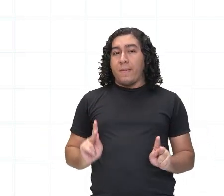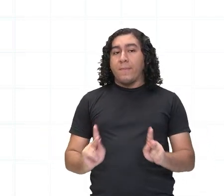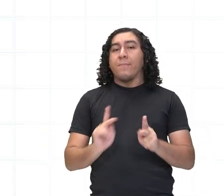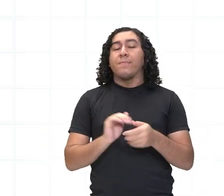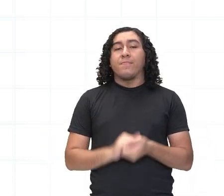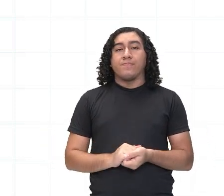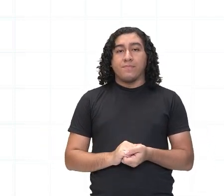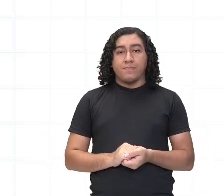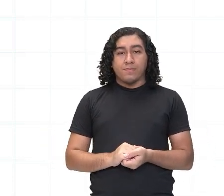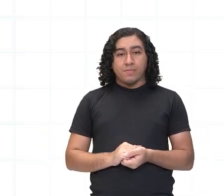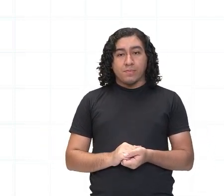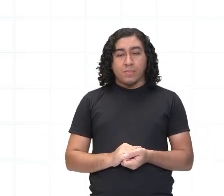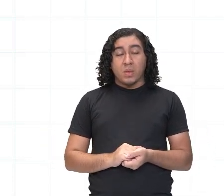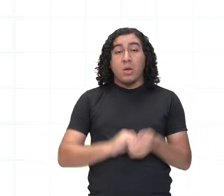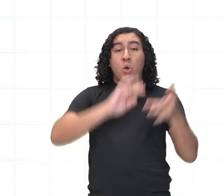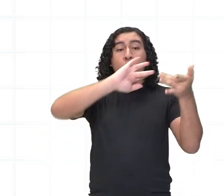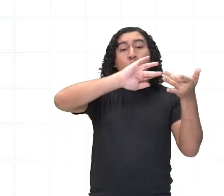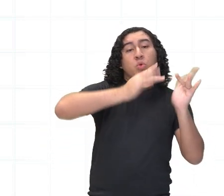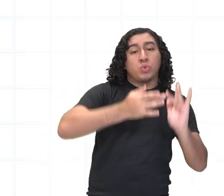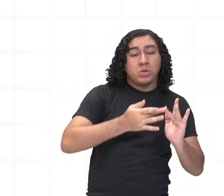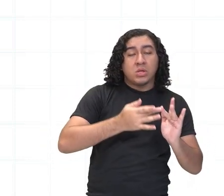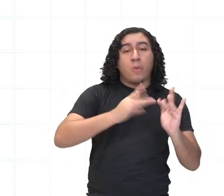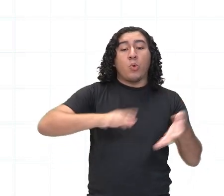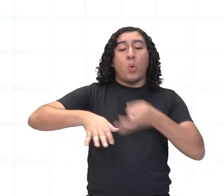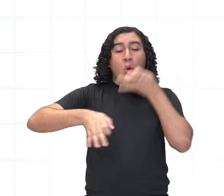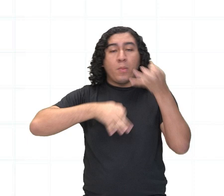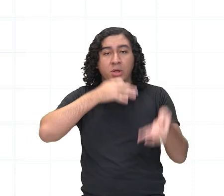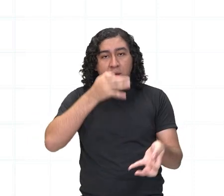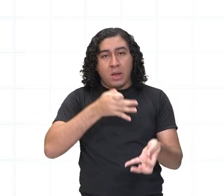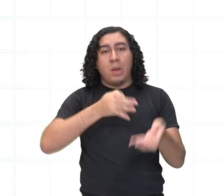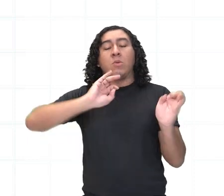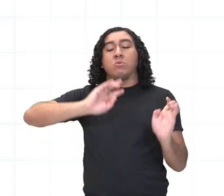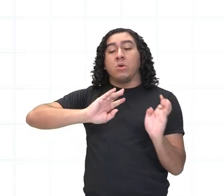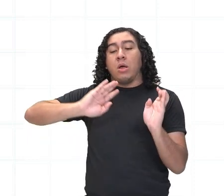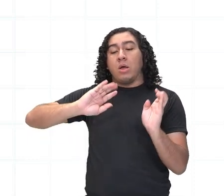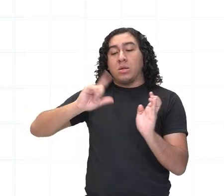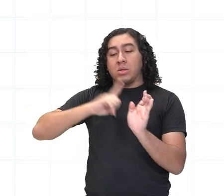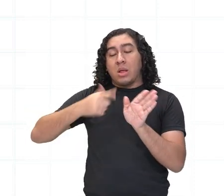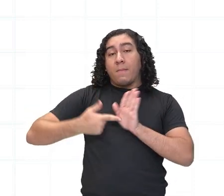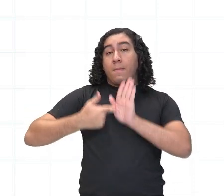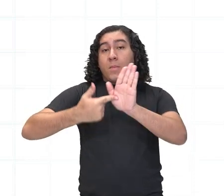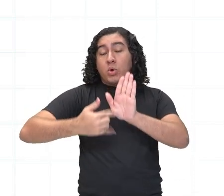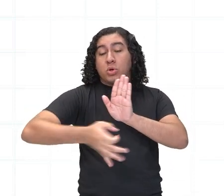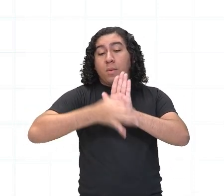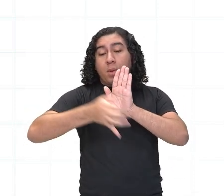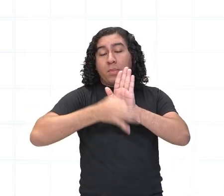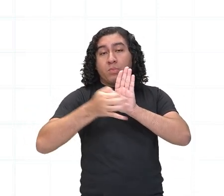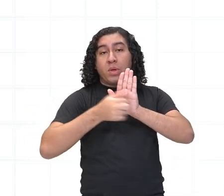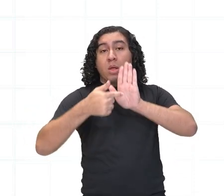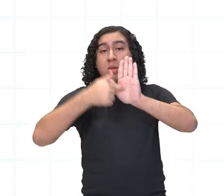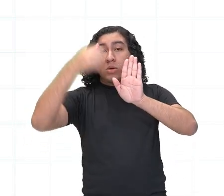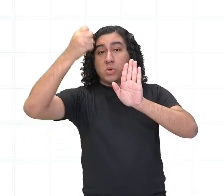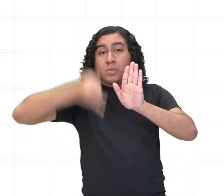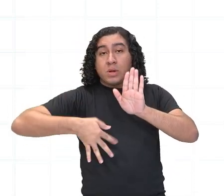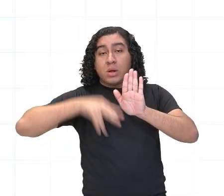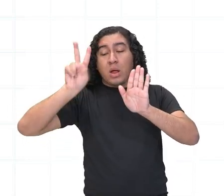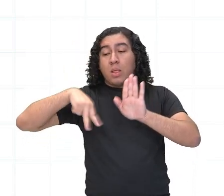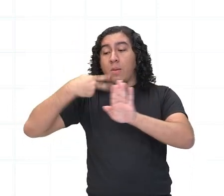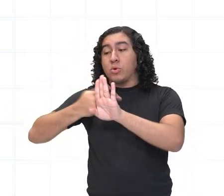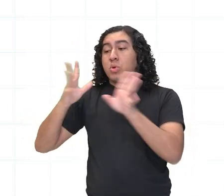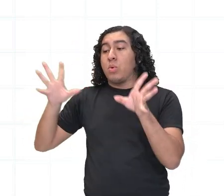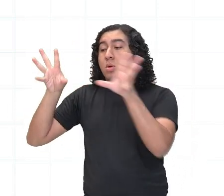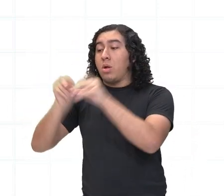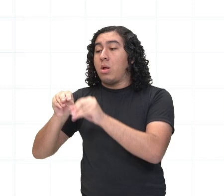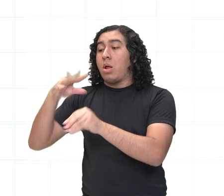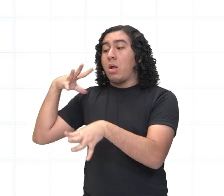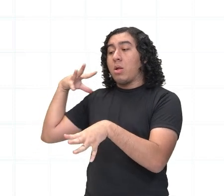Com contextualização, opinião e tese, defesa da tese, que é a argumentação, e a